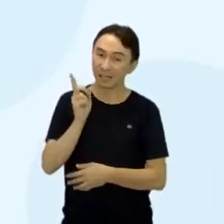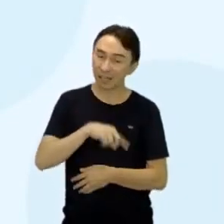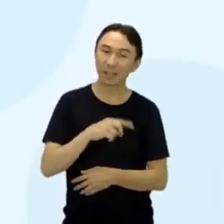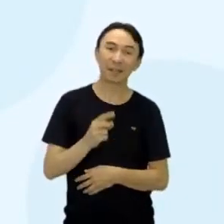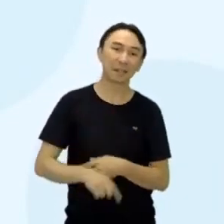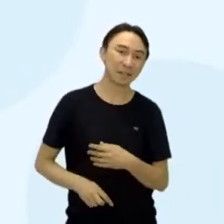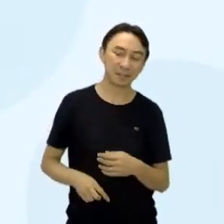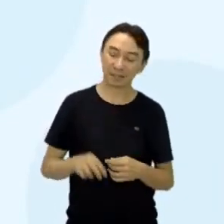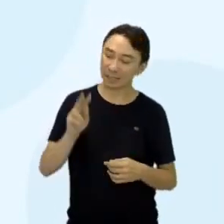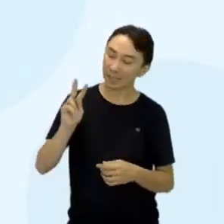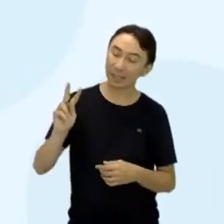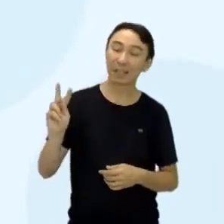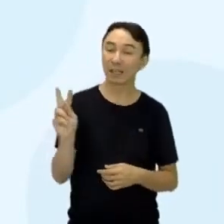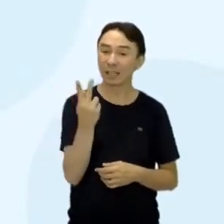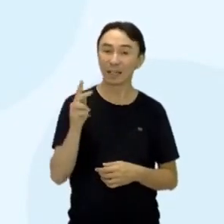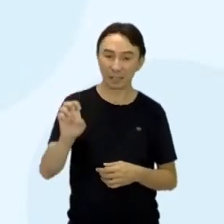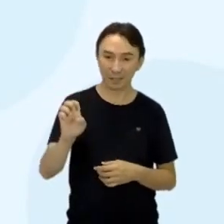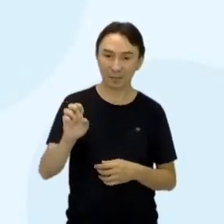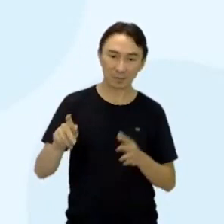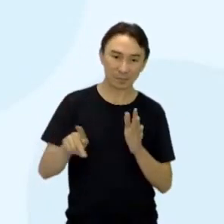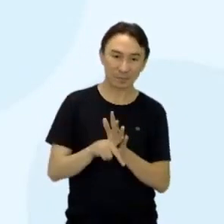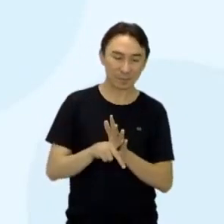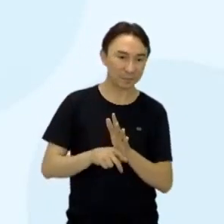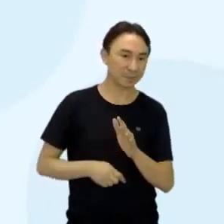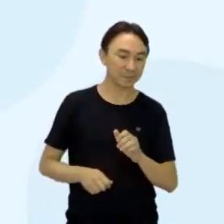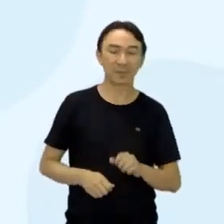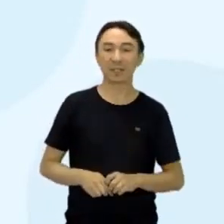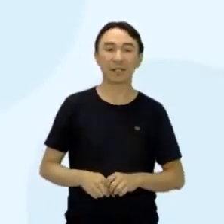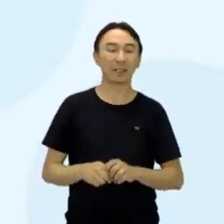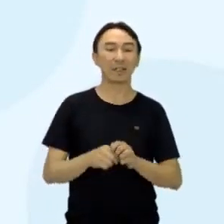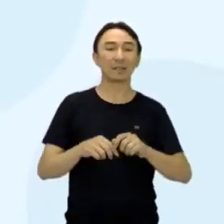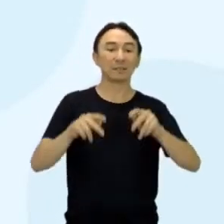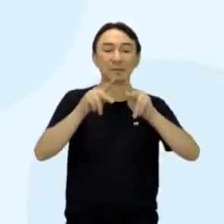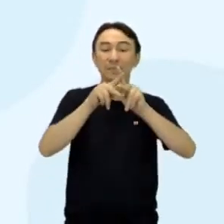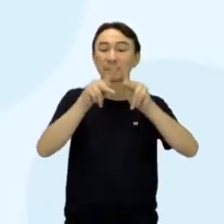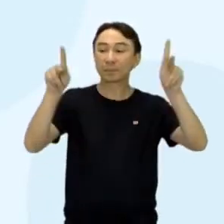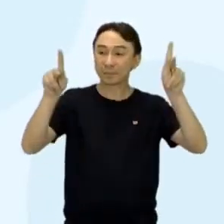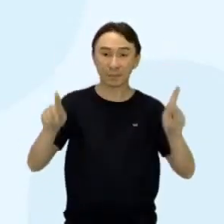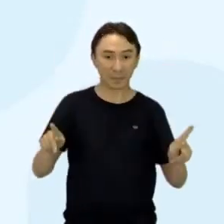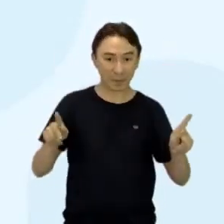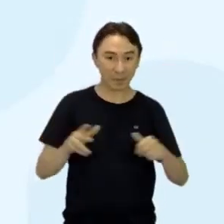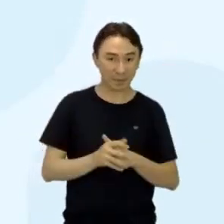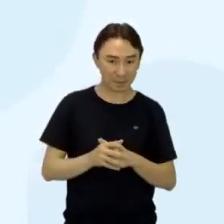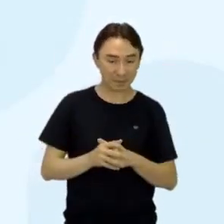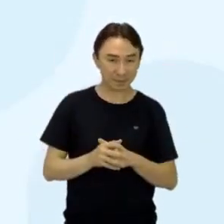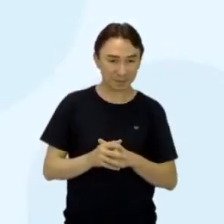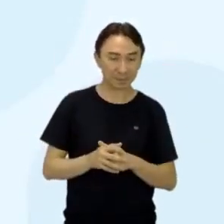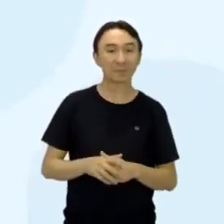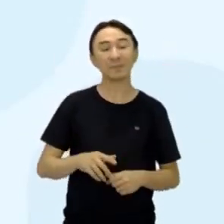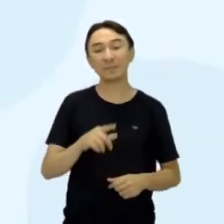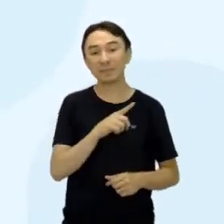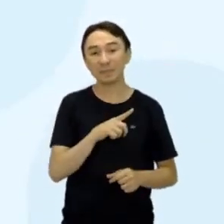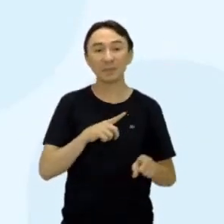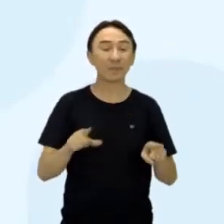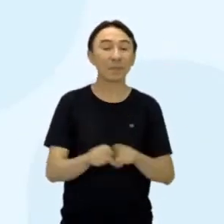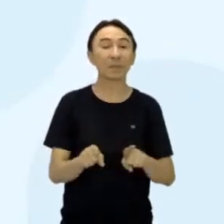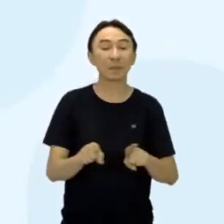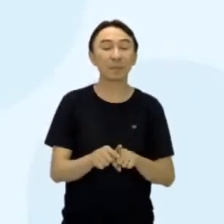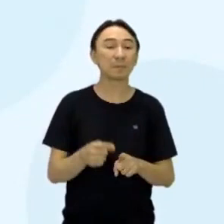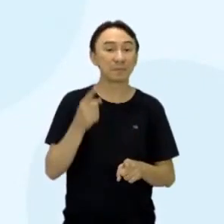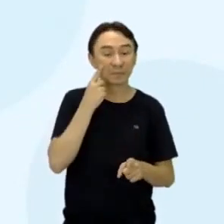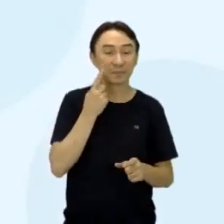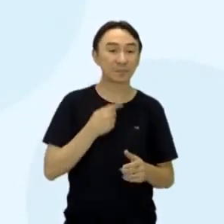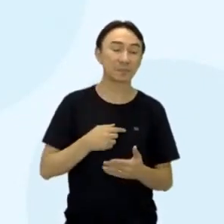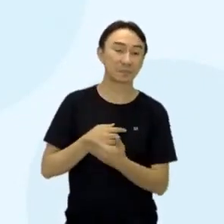tabela periódica, tá bom? Bom, nós vamos aí, na sequência, apresentar